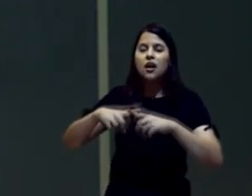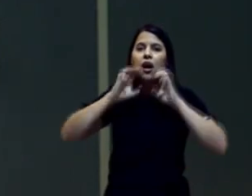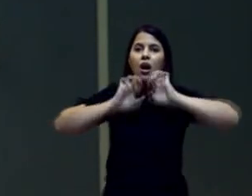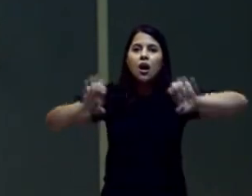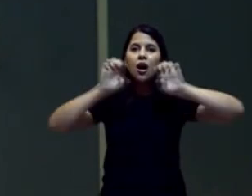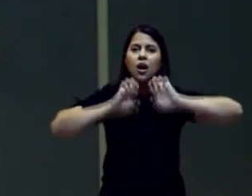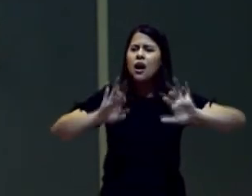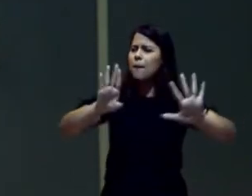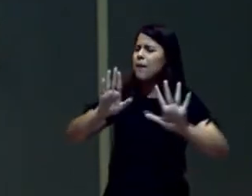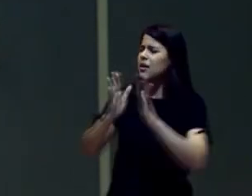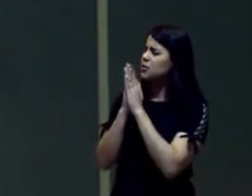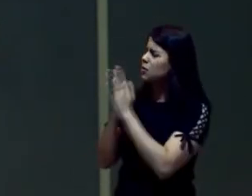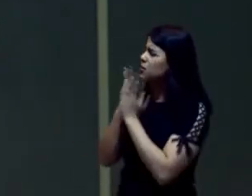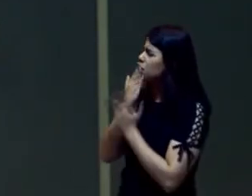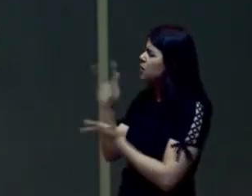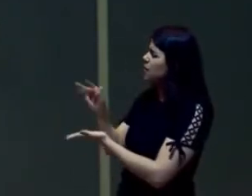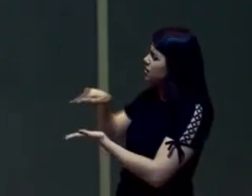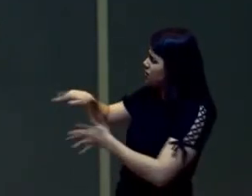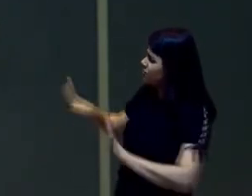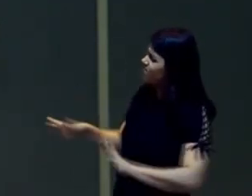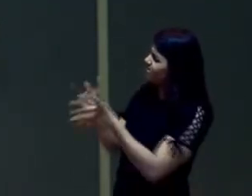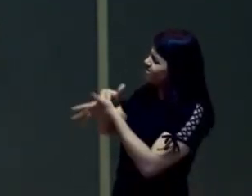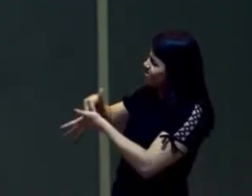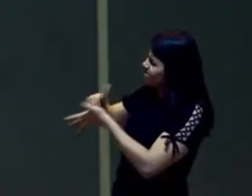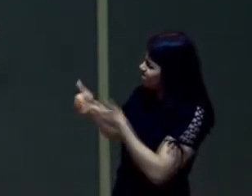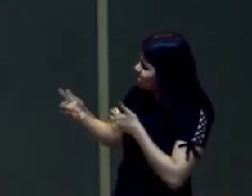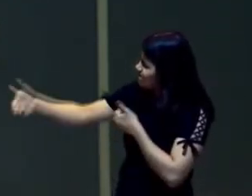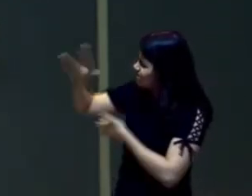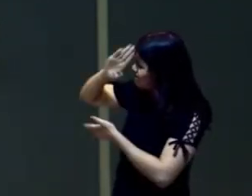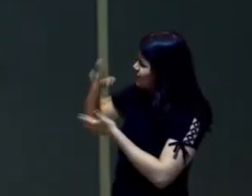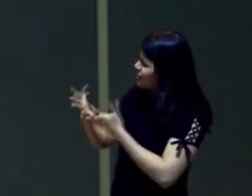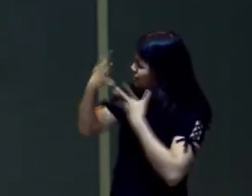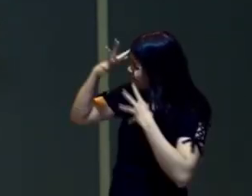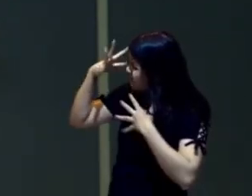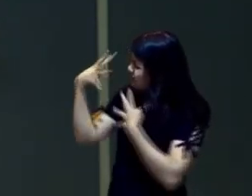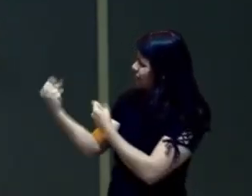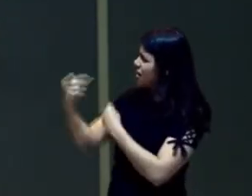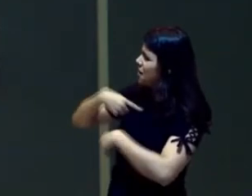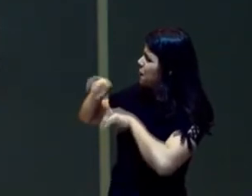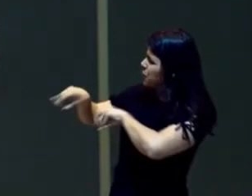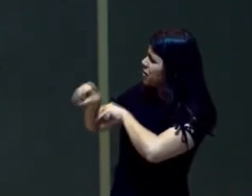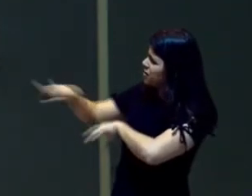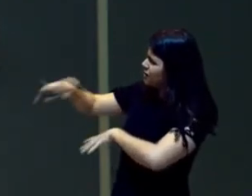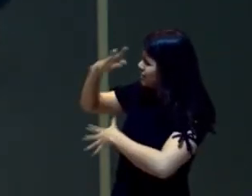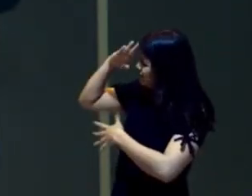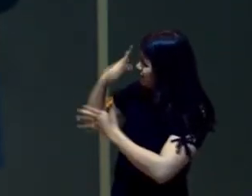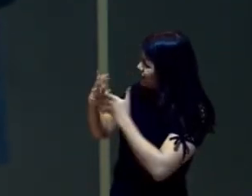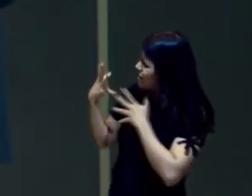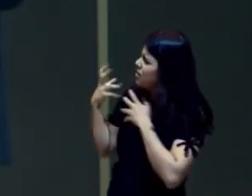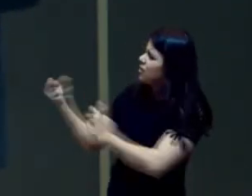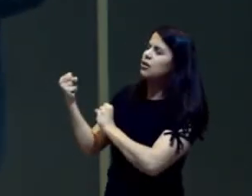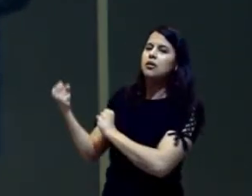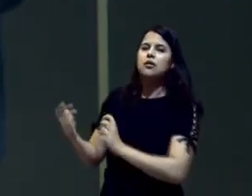pedido: permaneça, siga acreditando naquilo que foi depositado na sua vida.